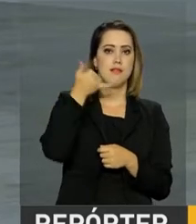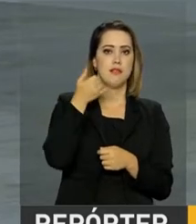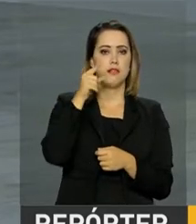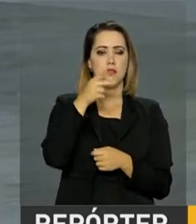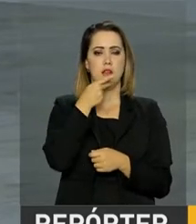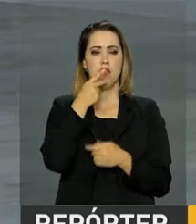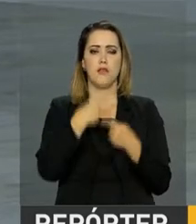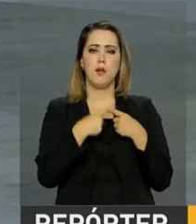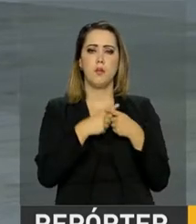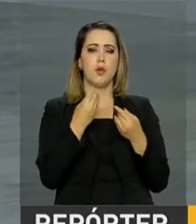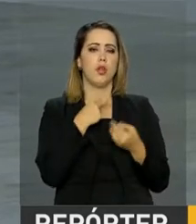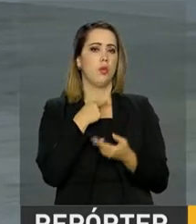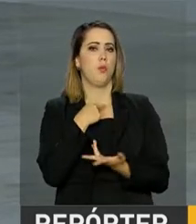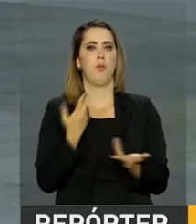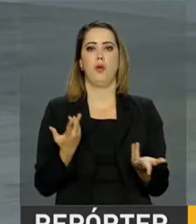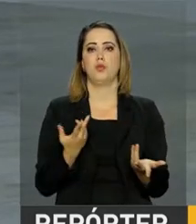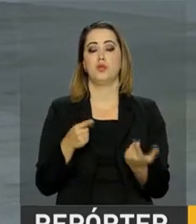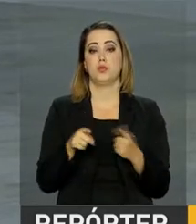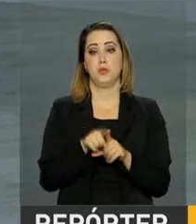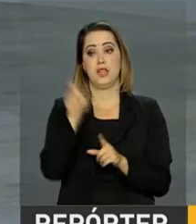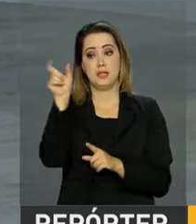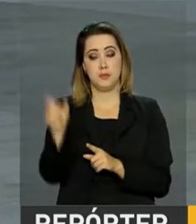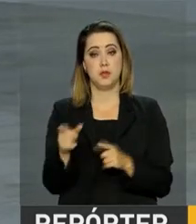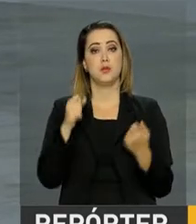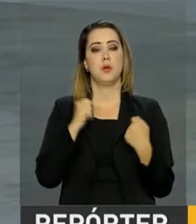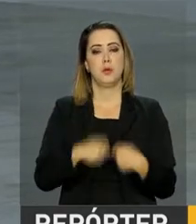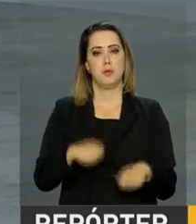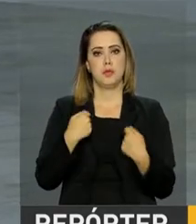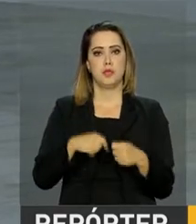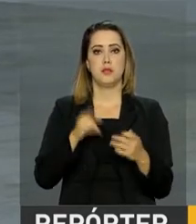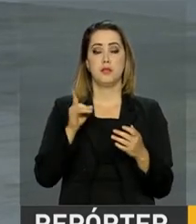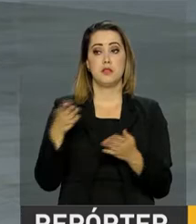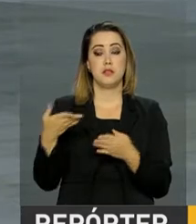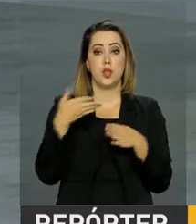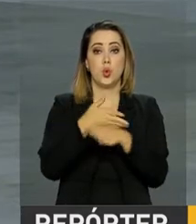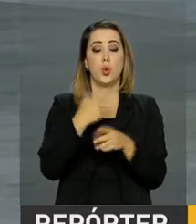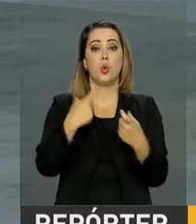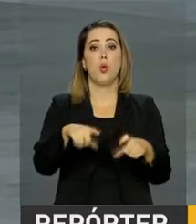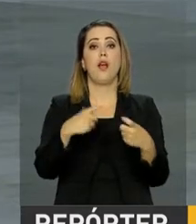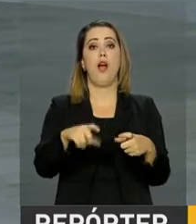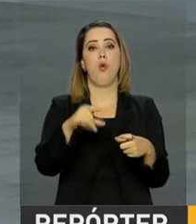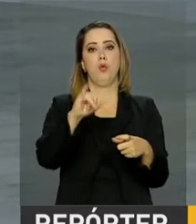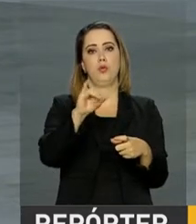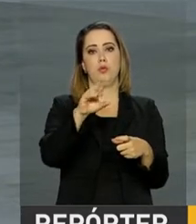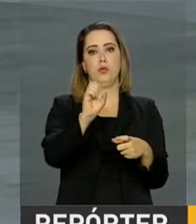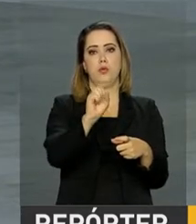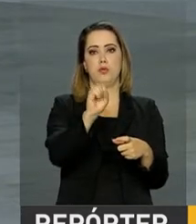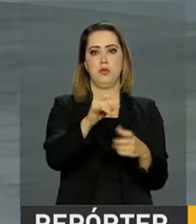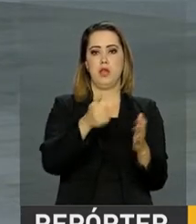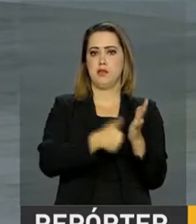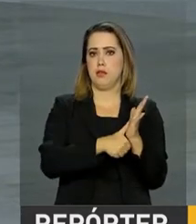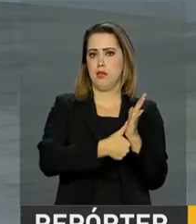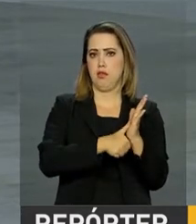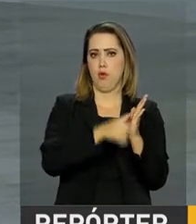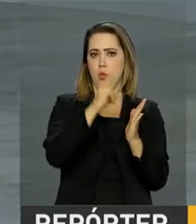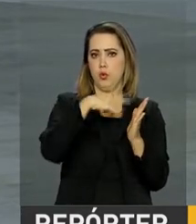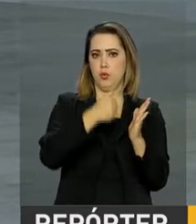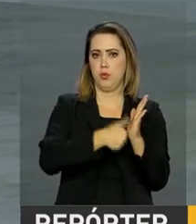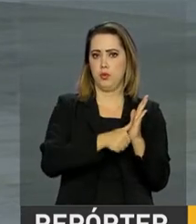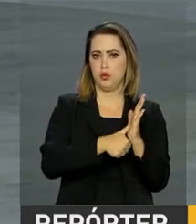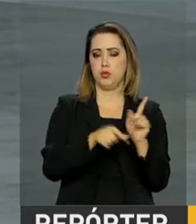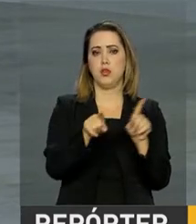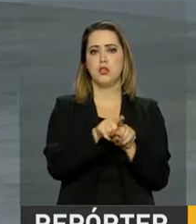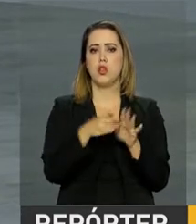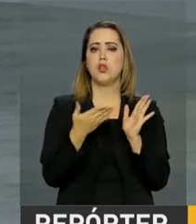informar o motivo esse representantes a pessoa deve levar a agência do inss identidade e um comprovante que mostra essa